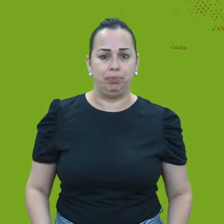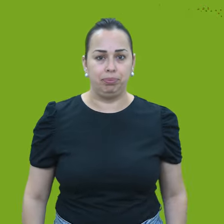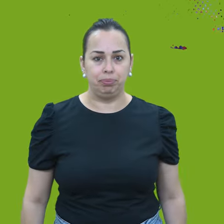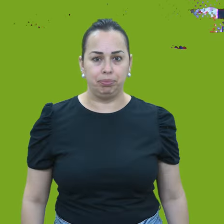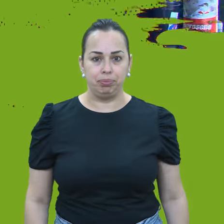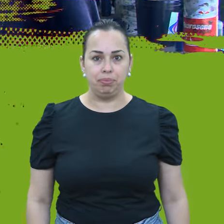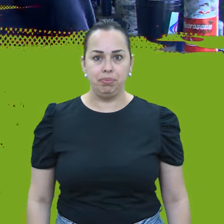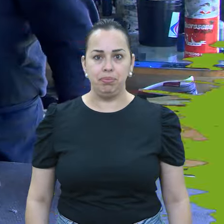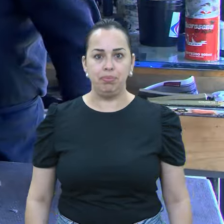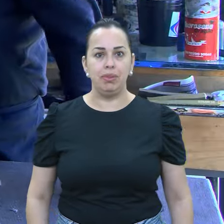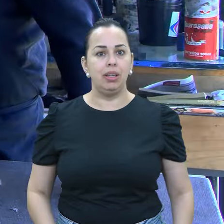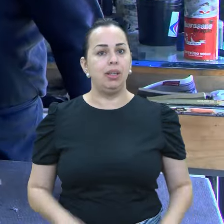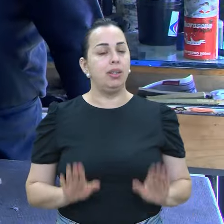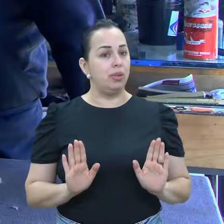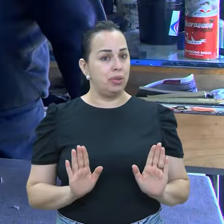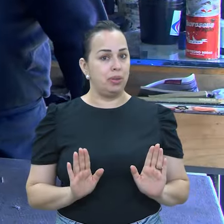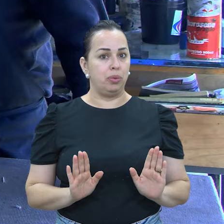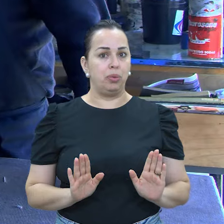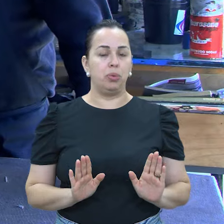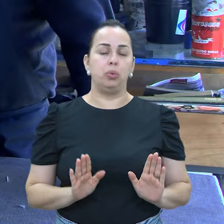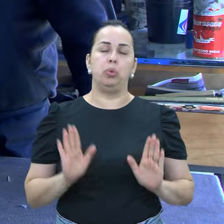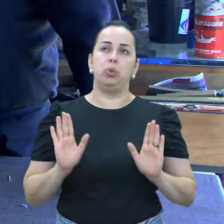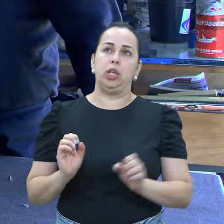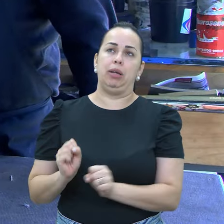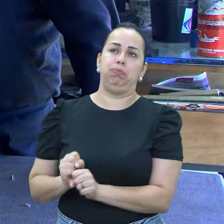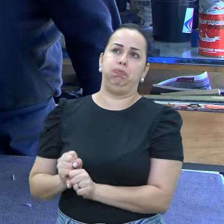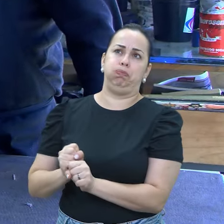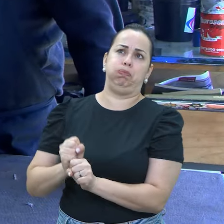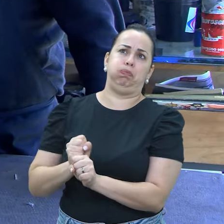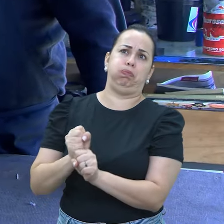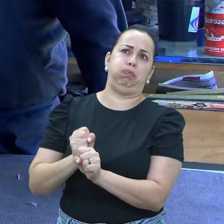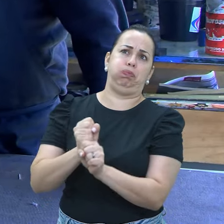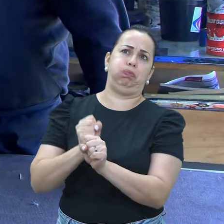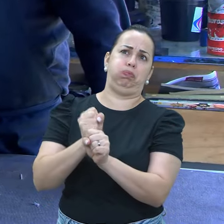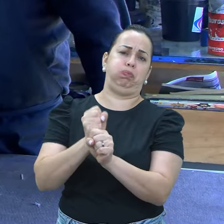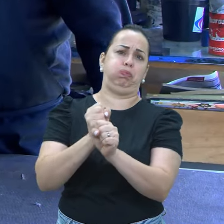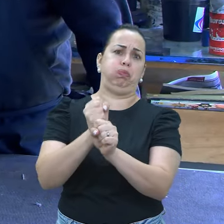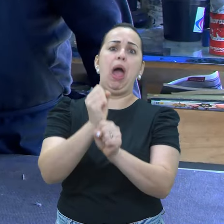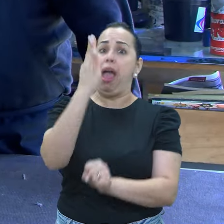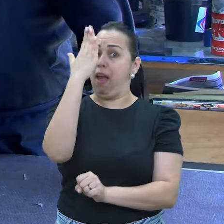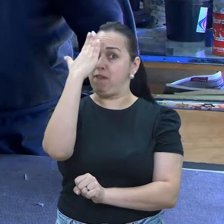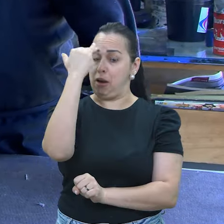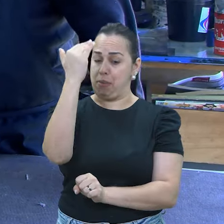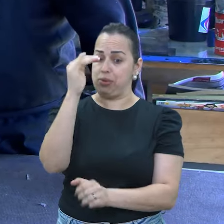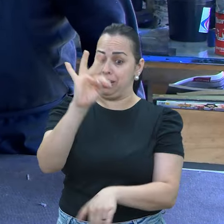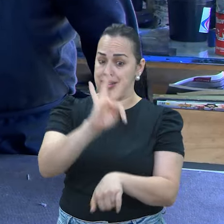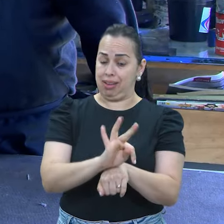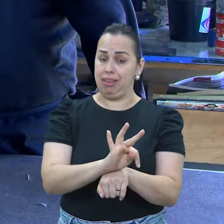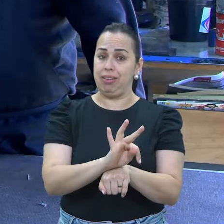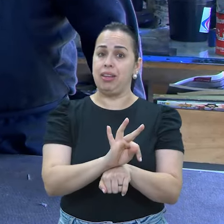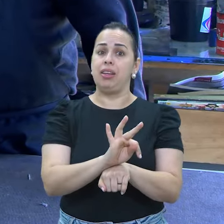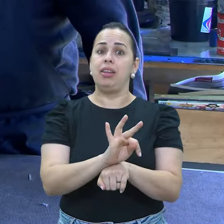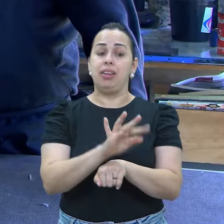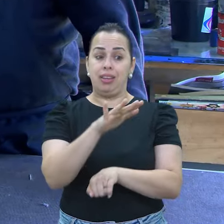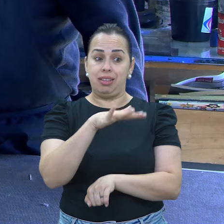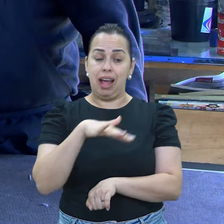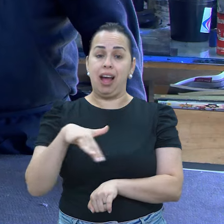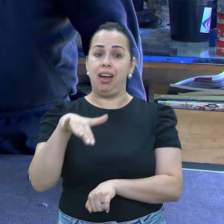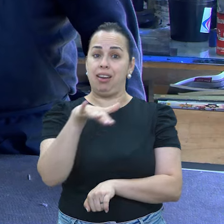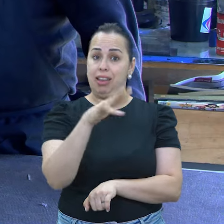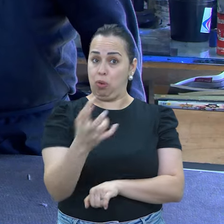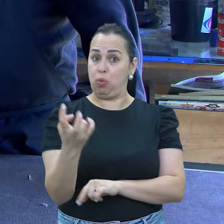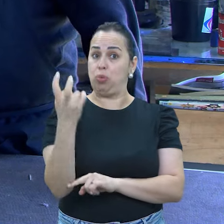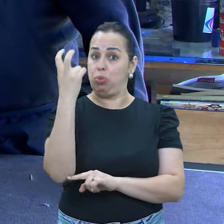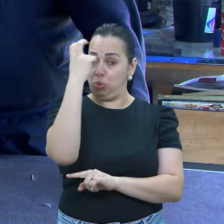só. Já são muitos séculos que a xilogravura é conhecida e é utilizada no meio da cultura, no meio das